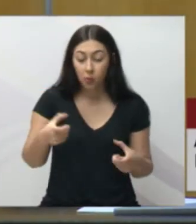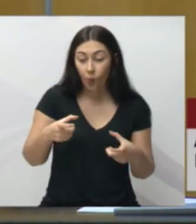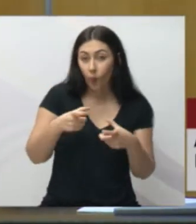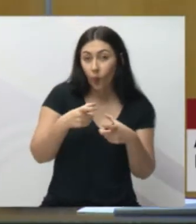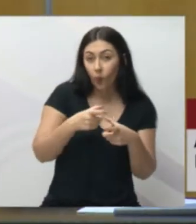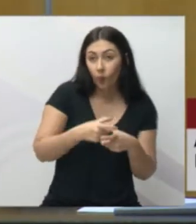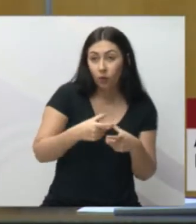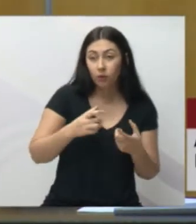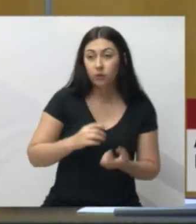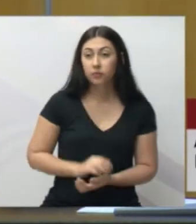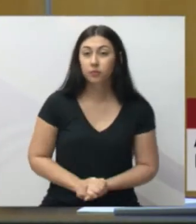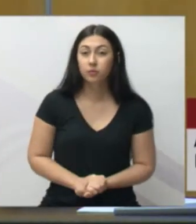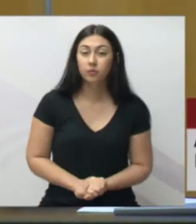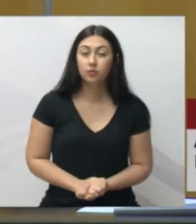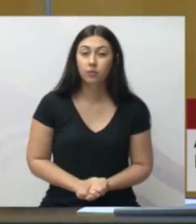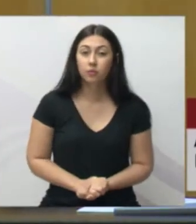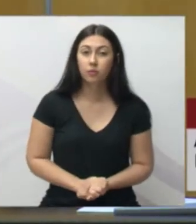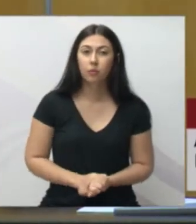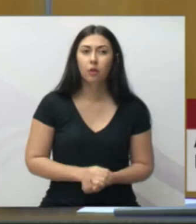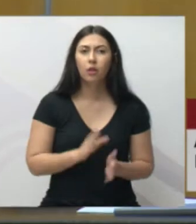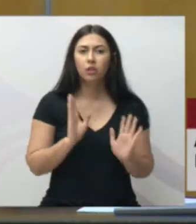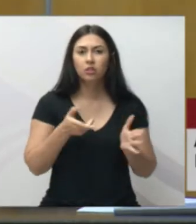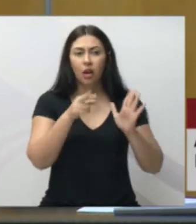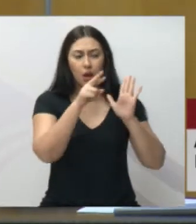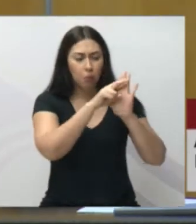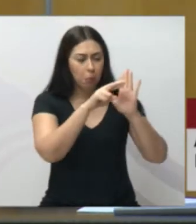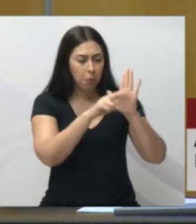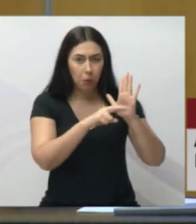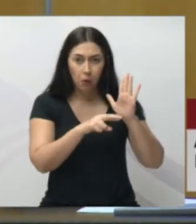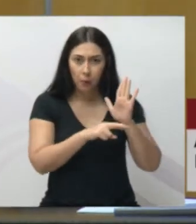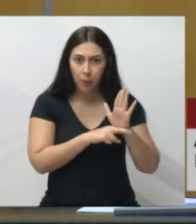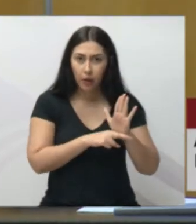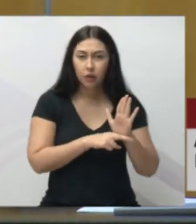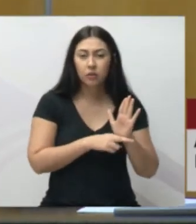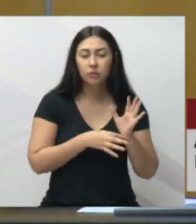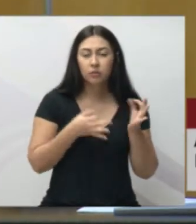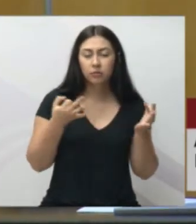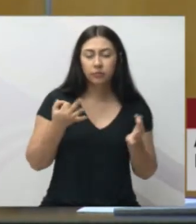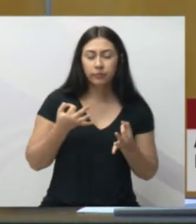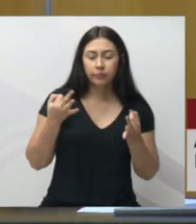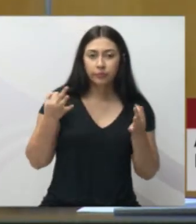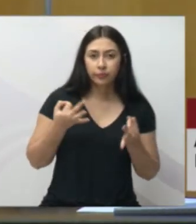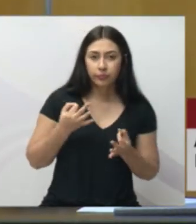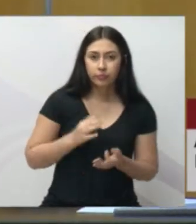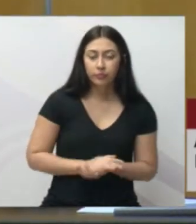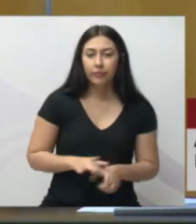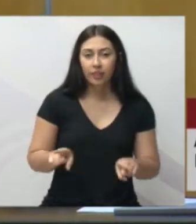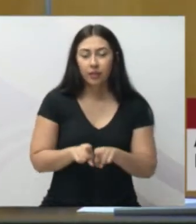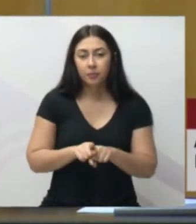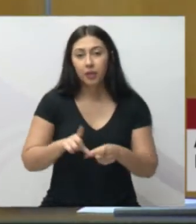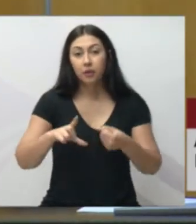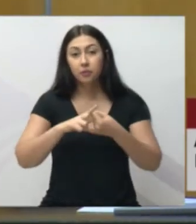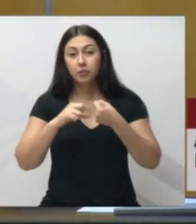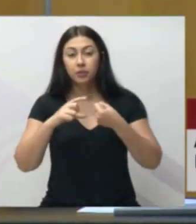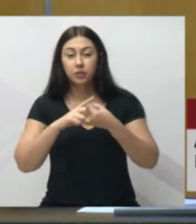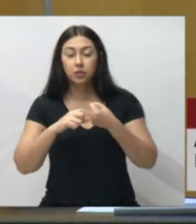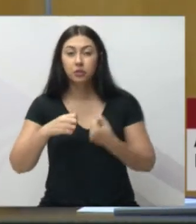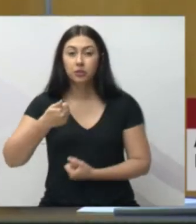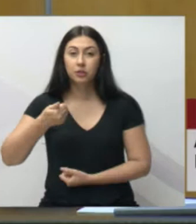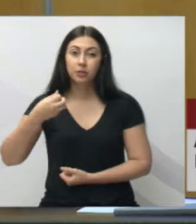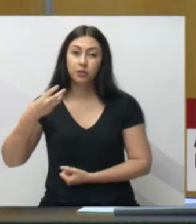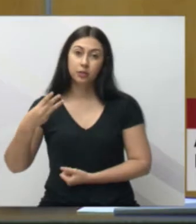da propositura que foi regularmente protocolada, considerando que o artigo 135 da resolução de